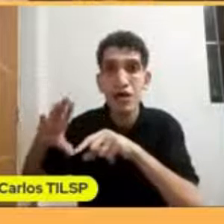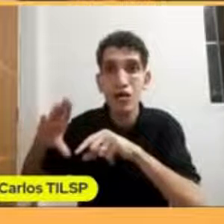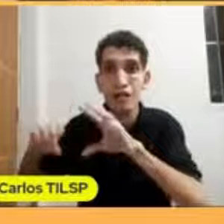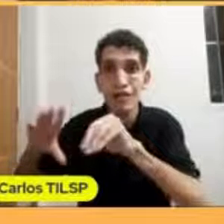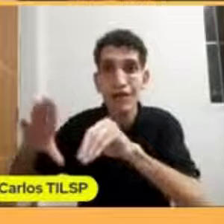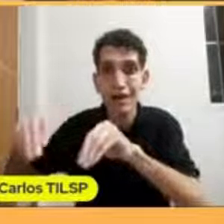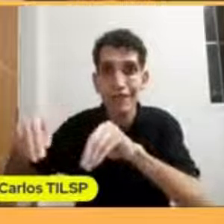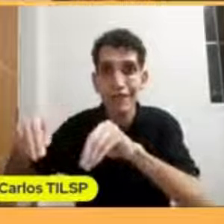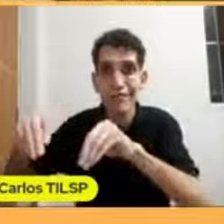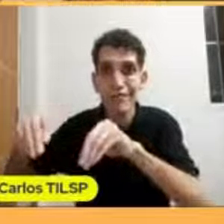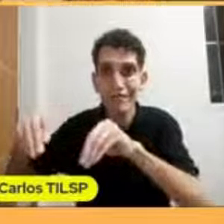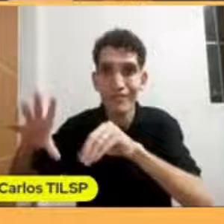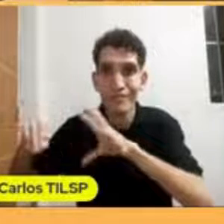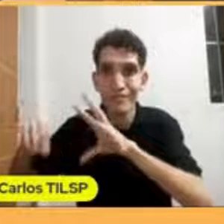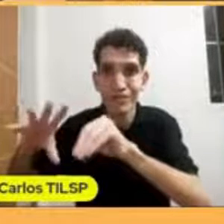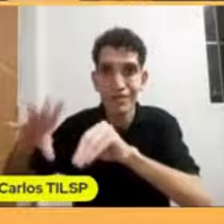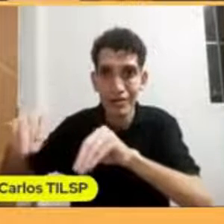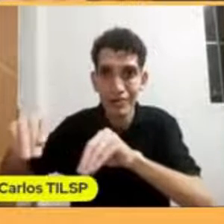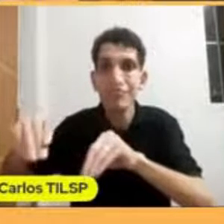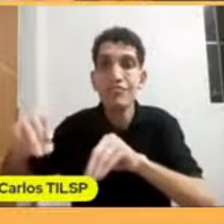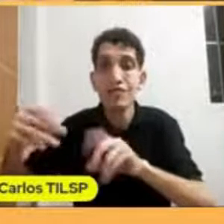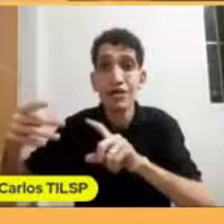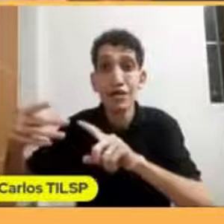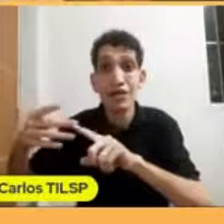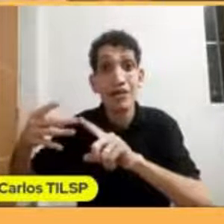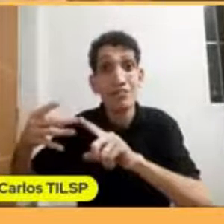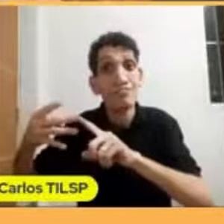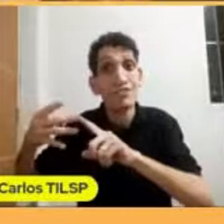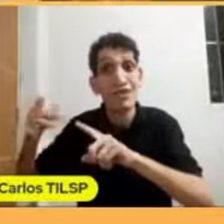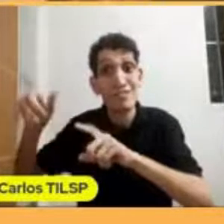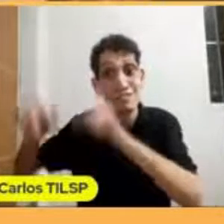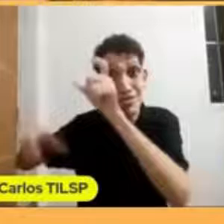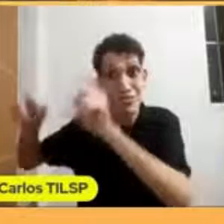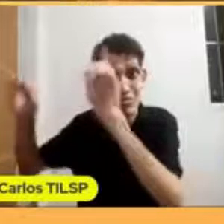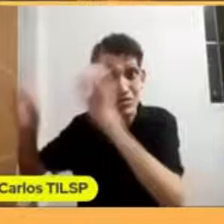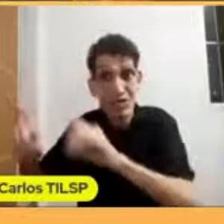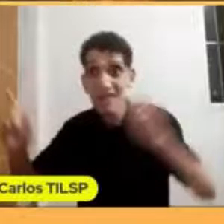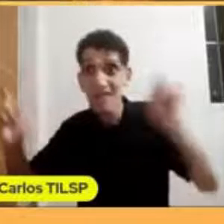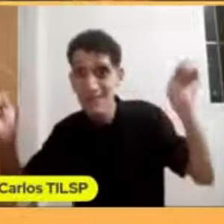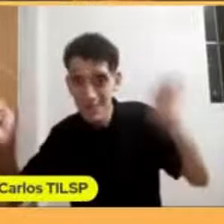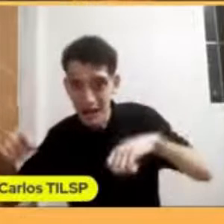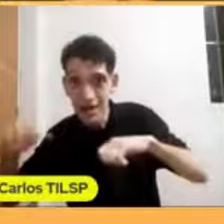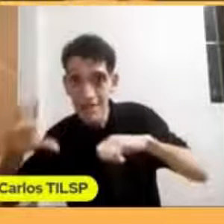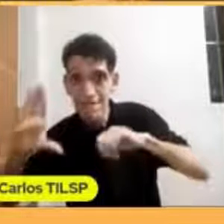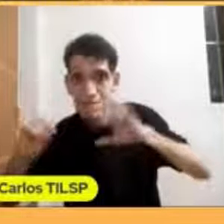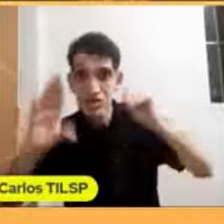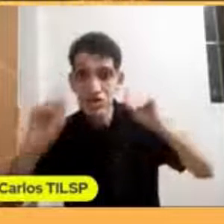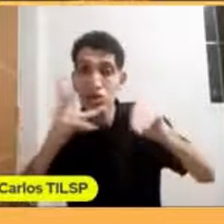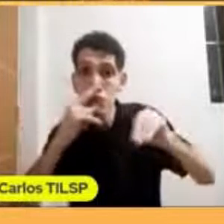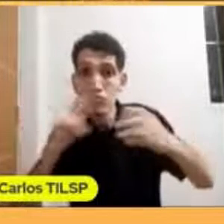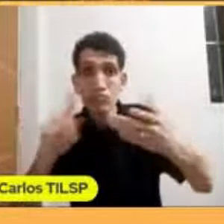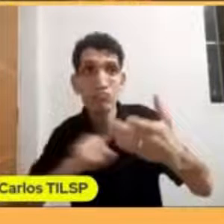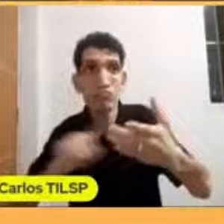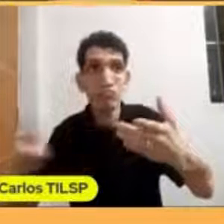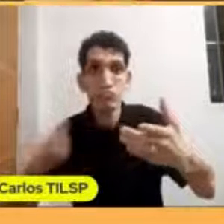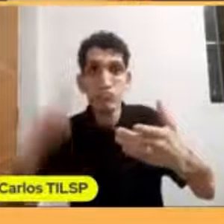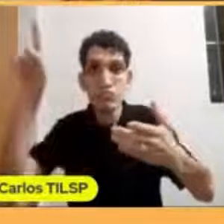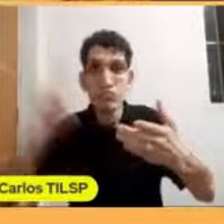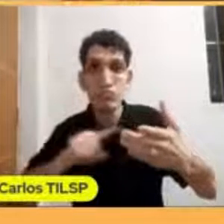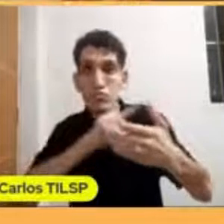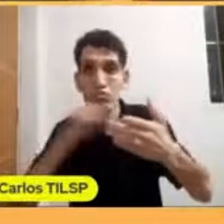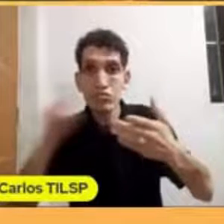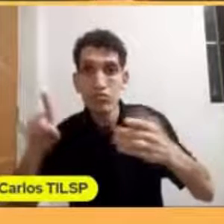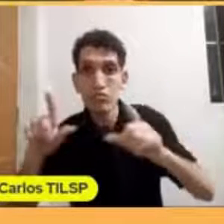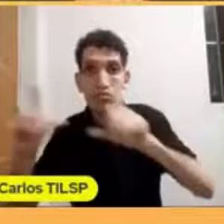Então, os usuários devem ser capazes de navegar pelas informações apresentadas. Então, qualquer pessoa com qualquer